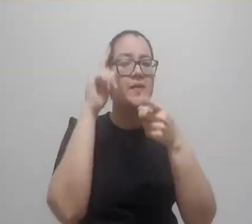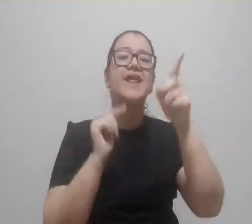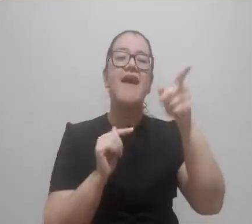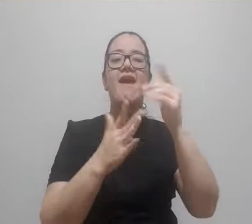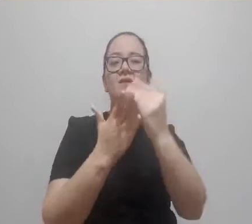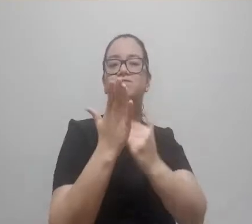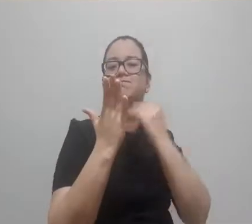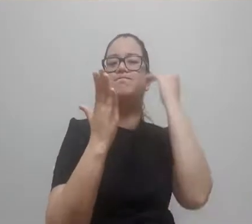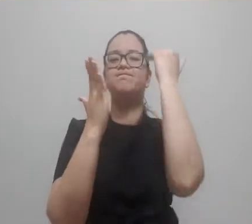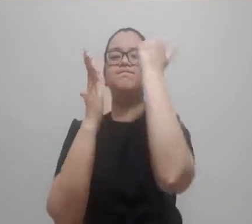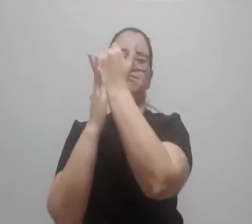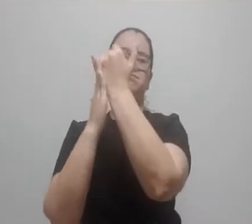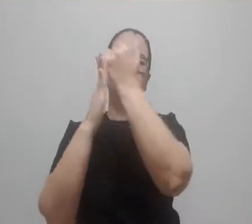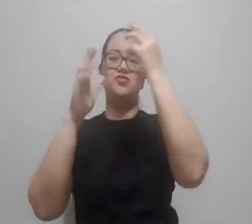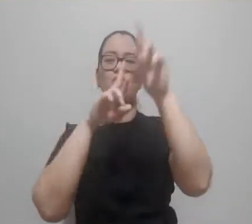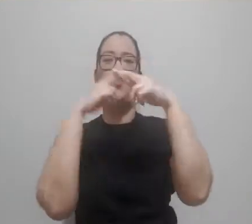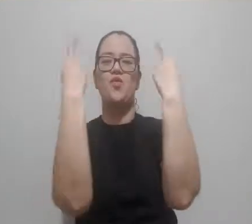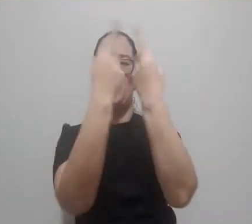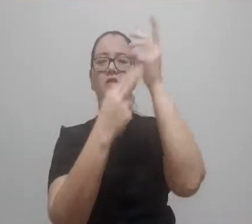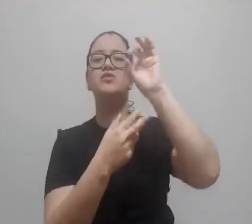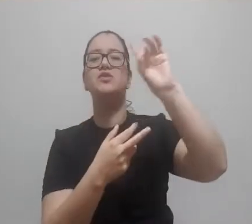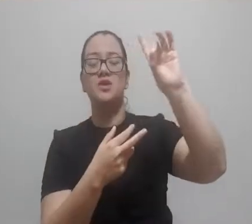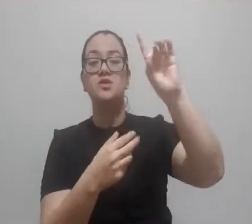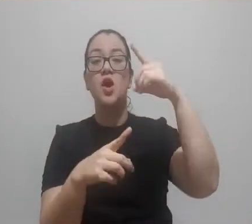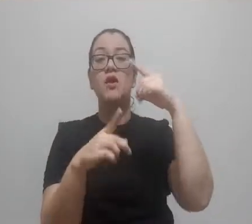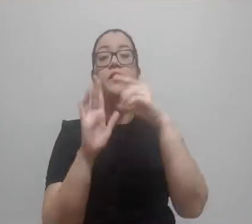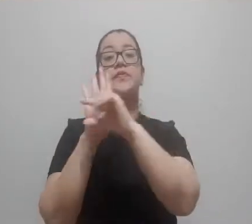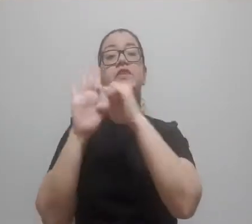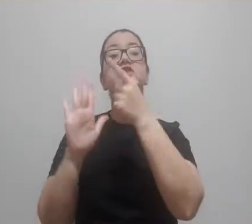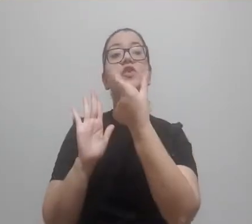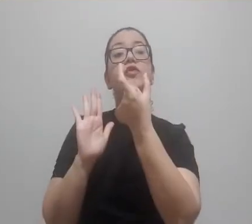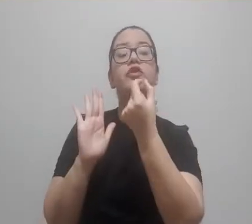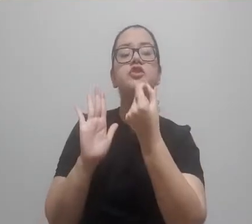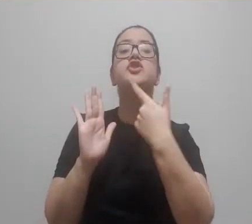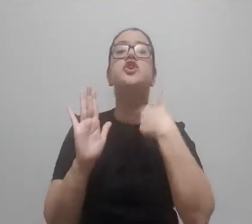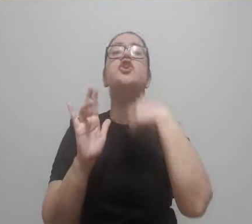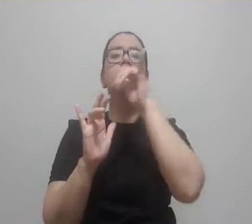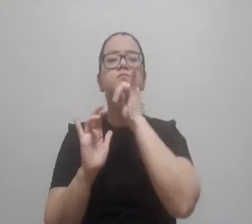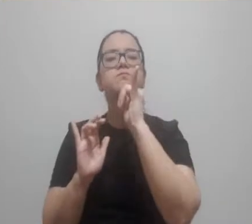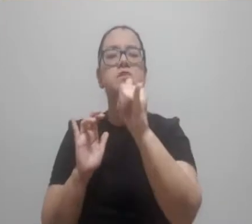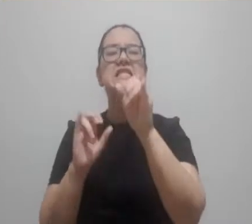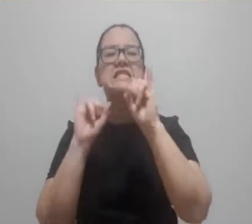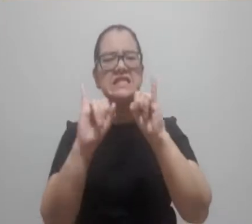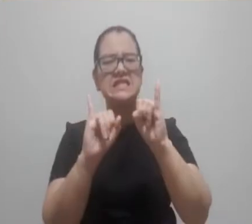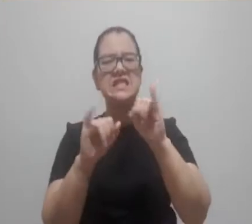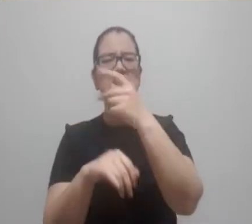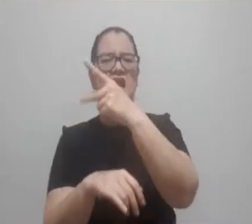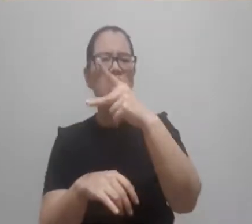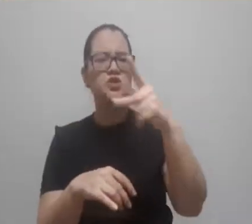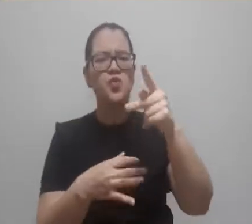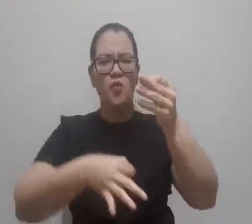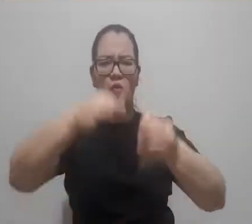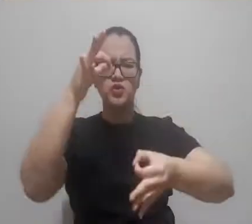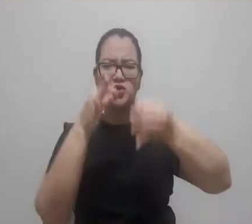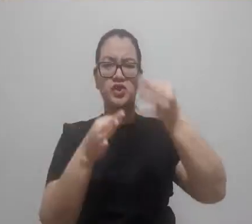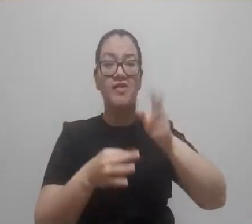20. Porque eu afirmo que, se a justiça de vocês não exceder em muito a dos escribas